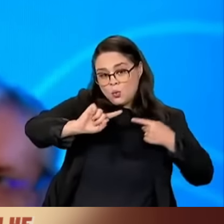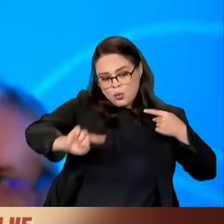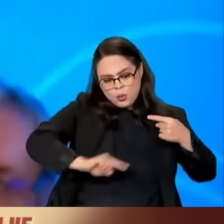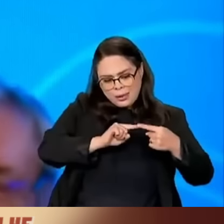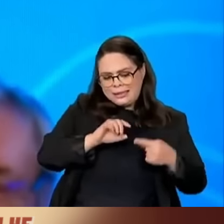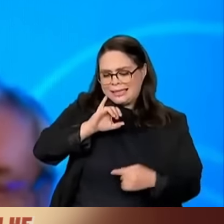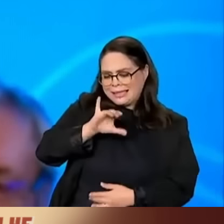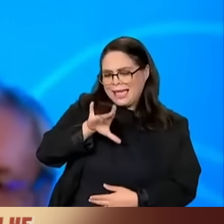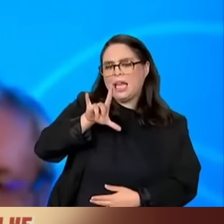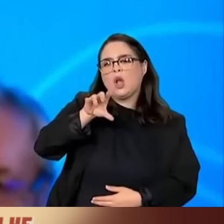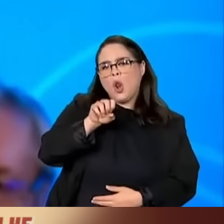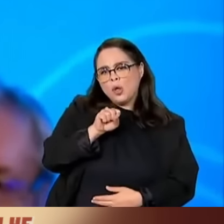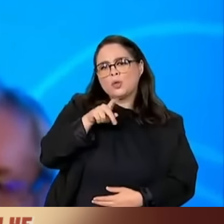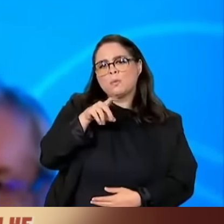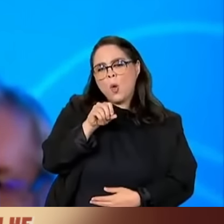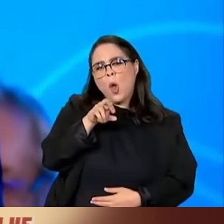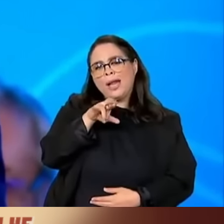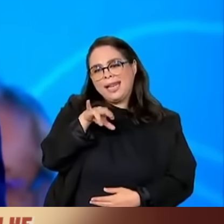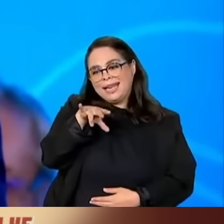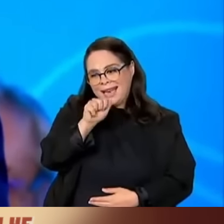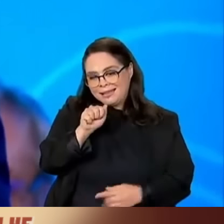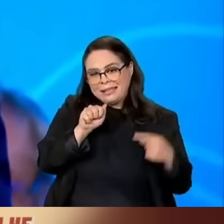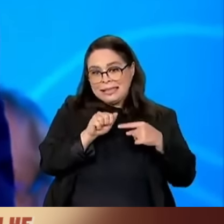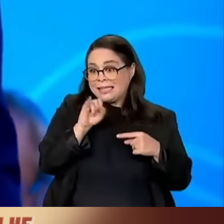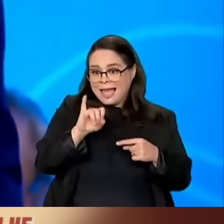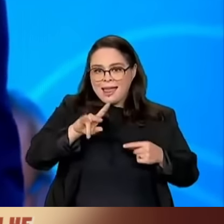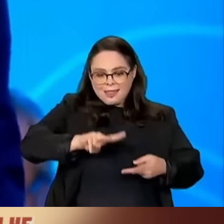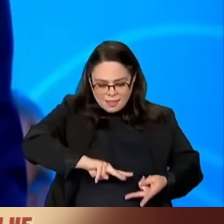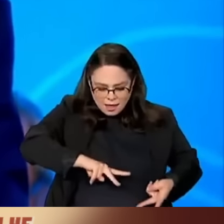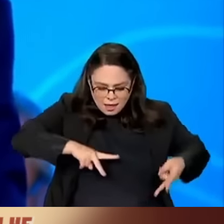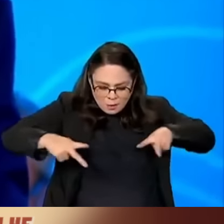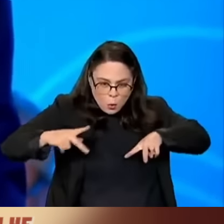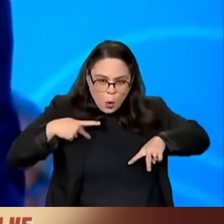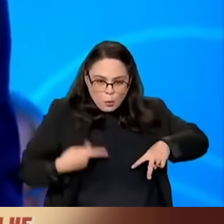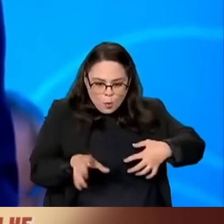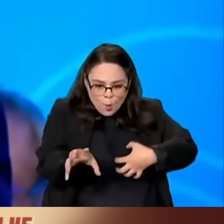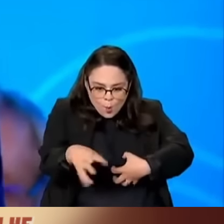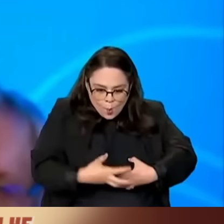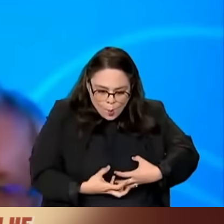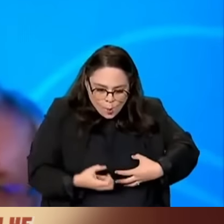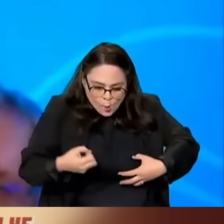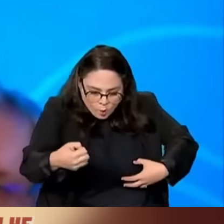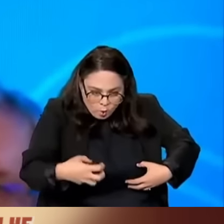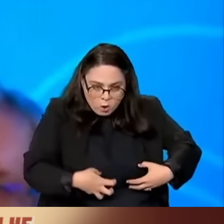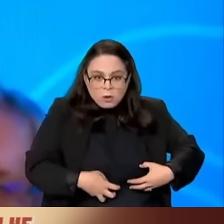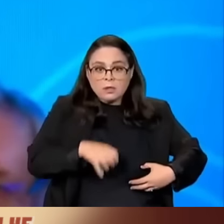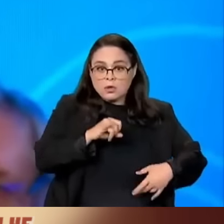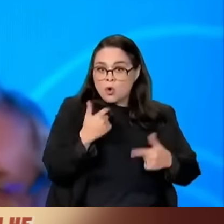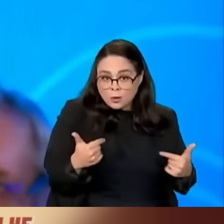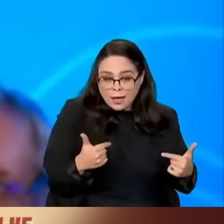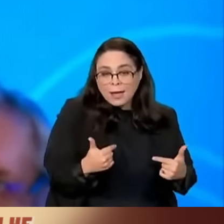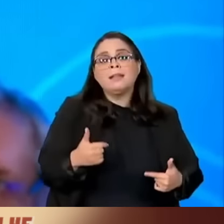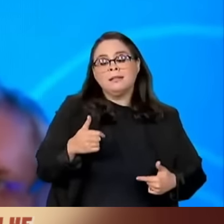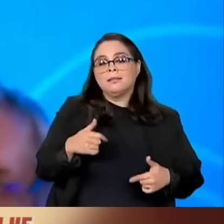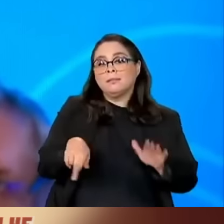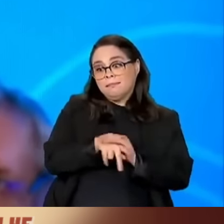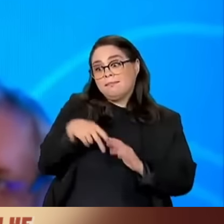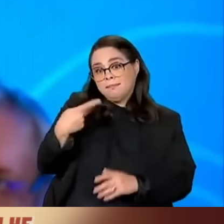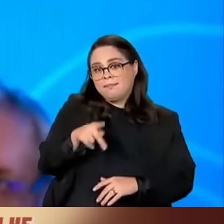ciclosporina. Não existiria transplante se não fosse ciclosporina. O João Boiadeiro, o